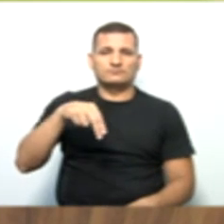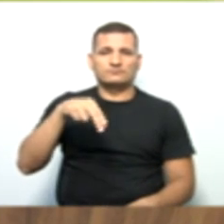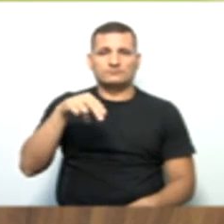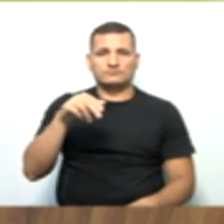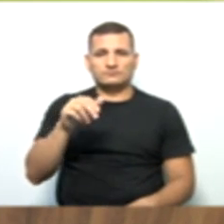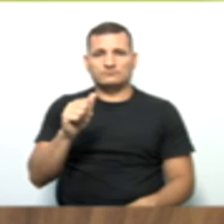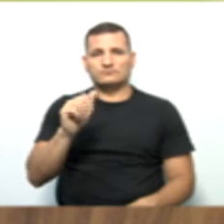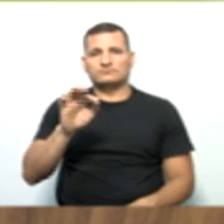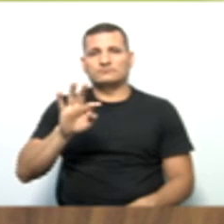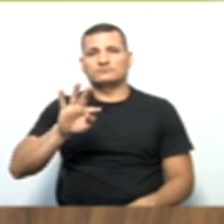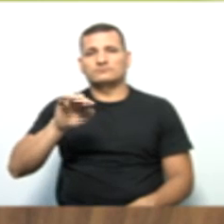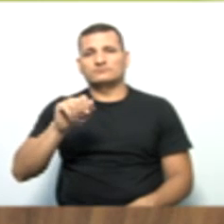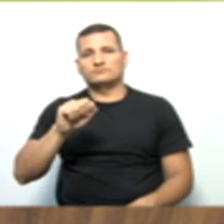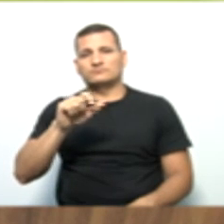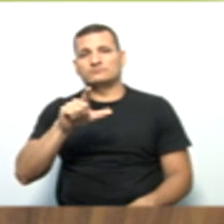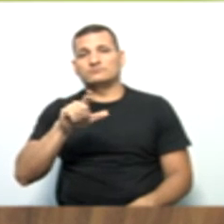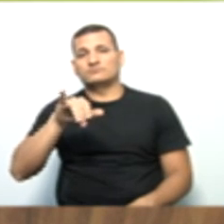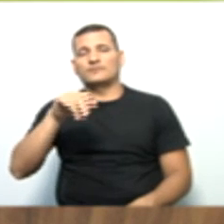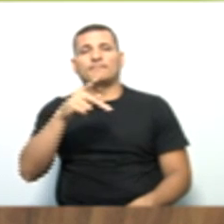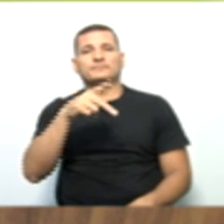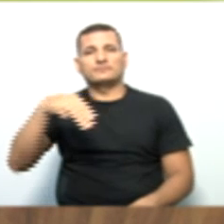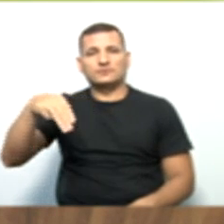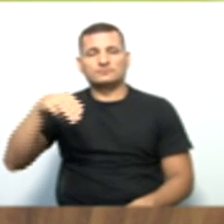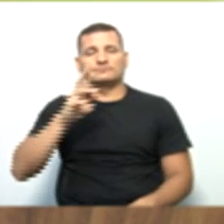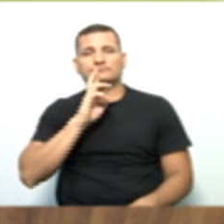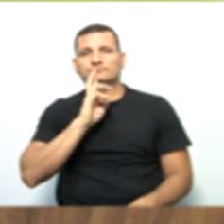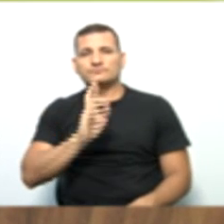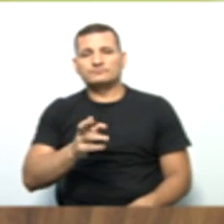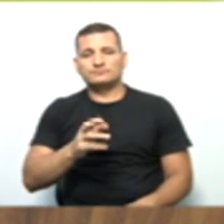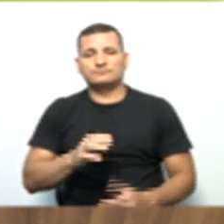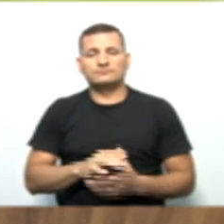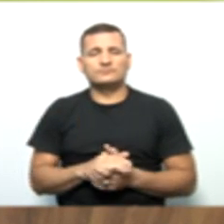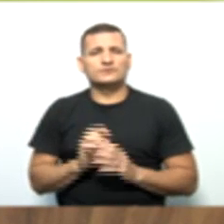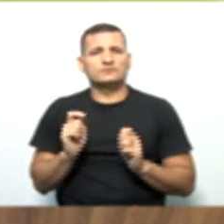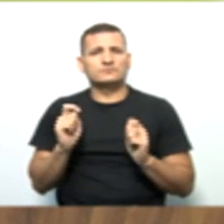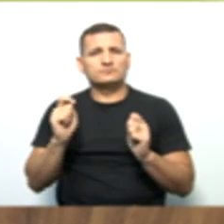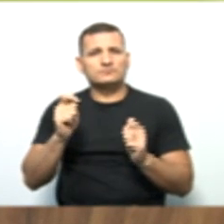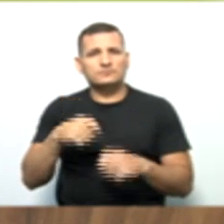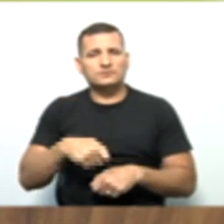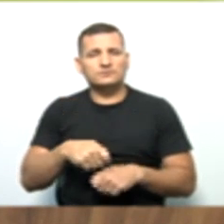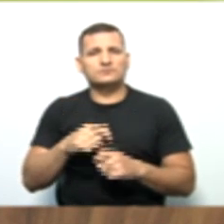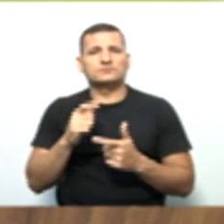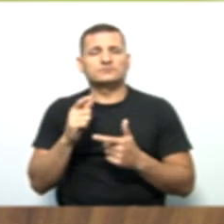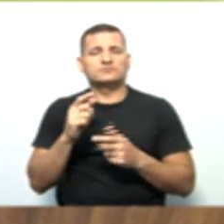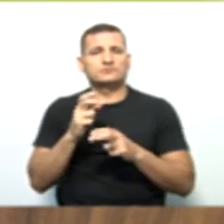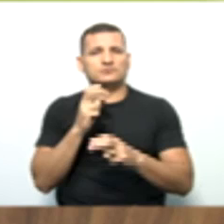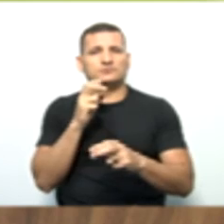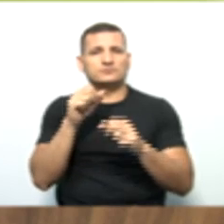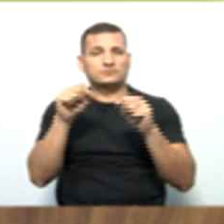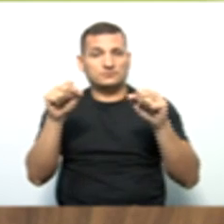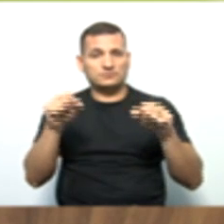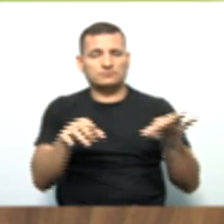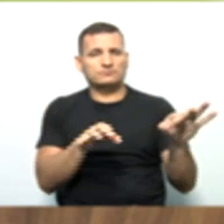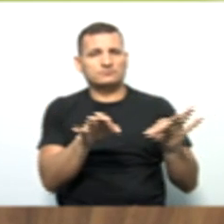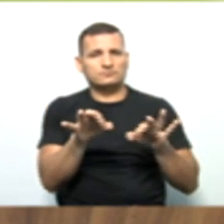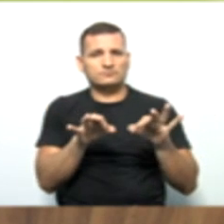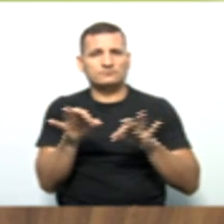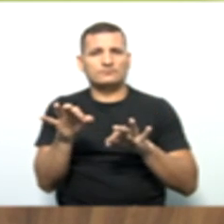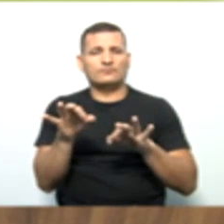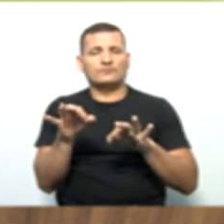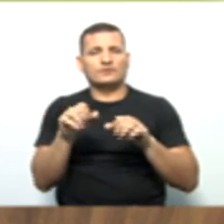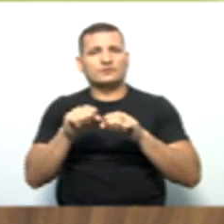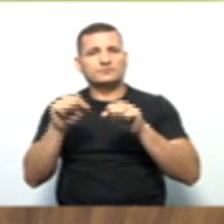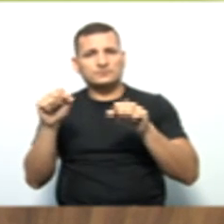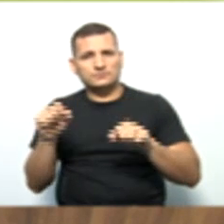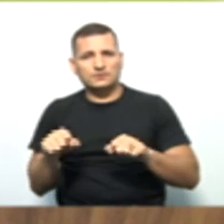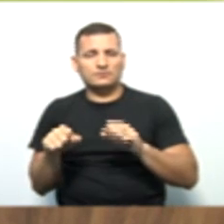de Presidente Médici, colocou que permite aos engenheiros de software modelarem o sistema ou produto que